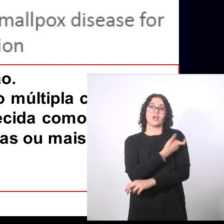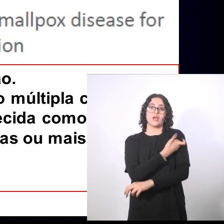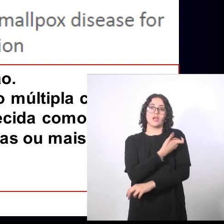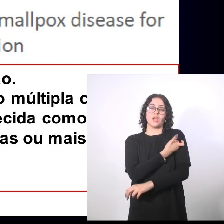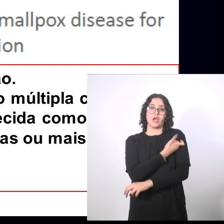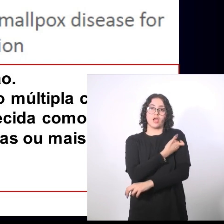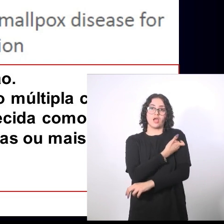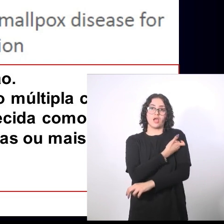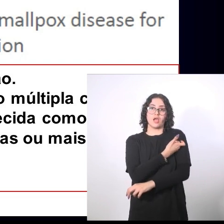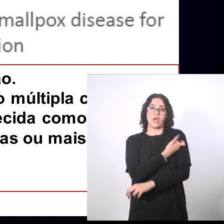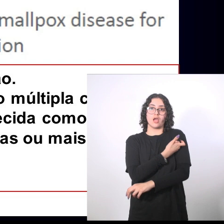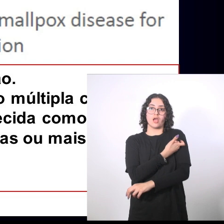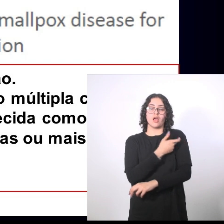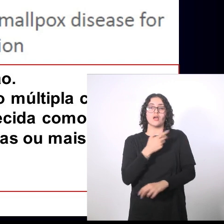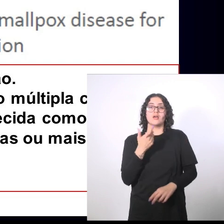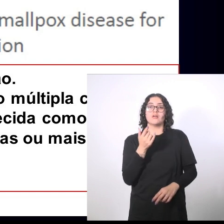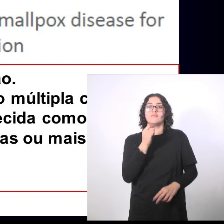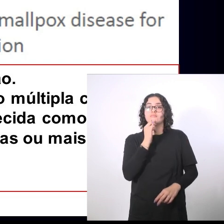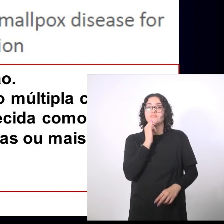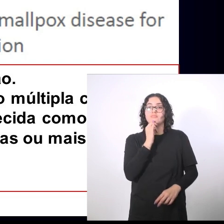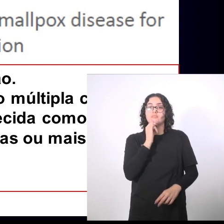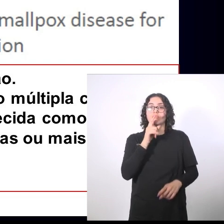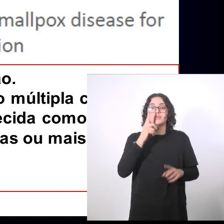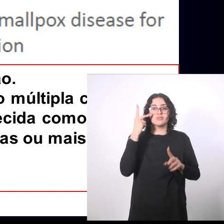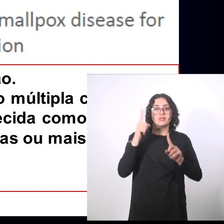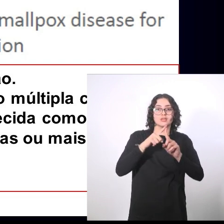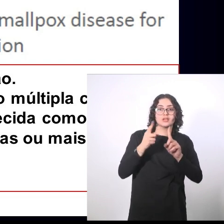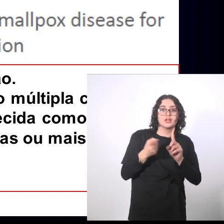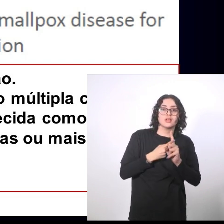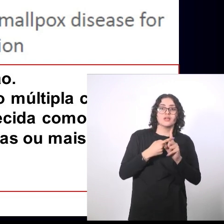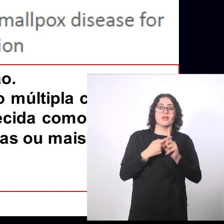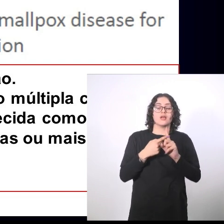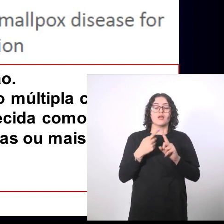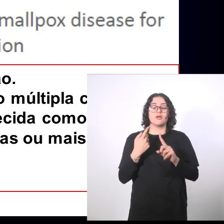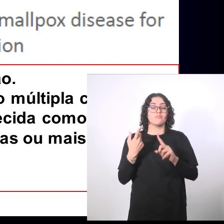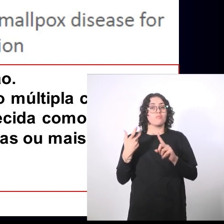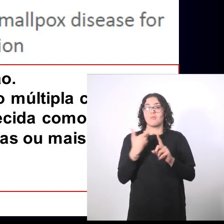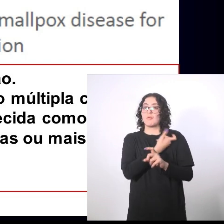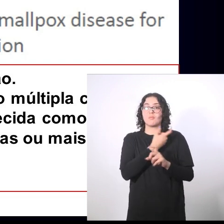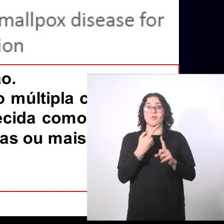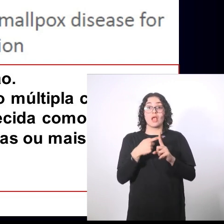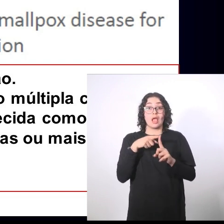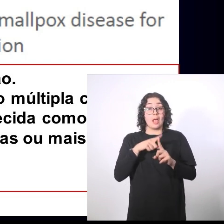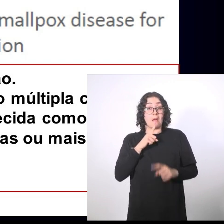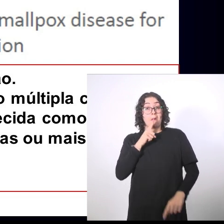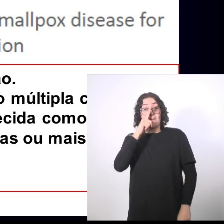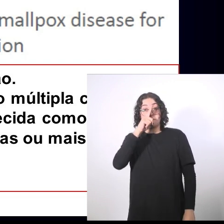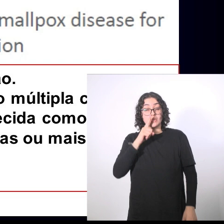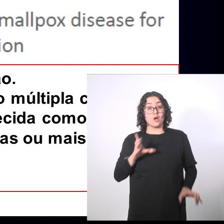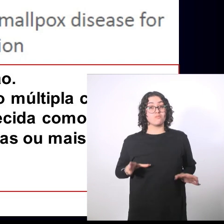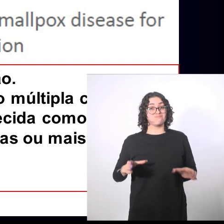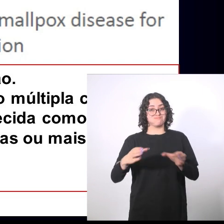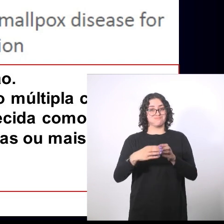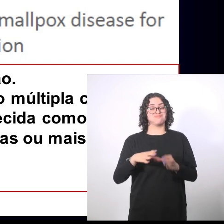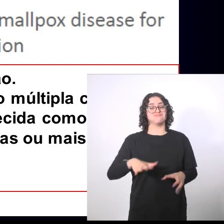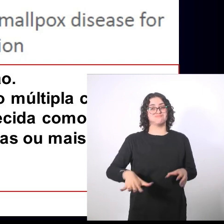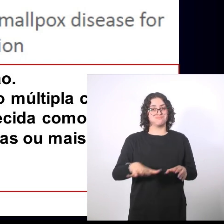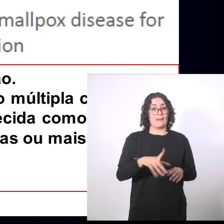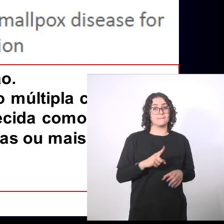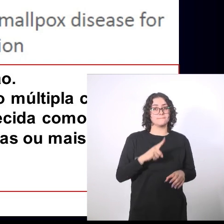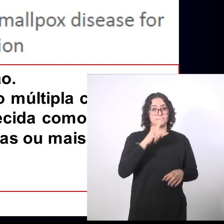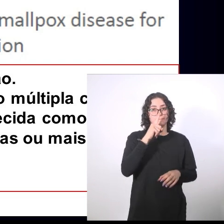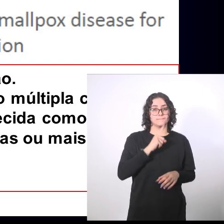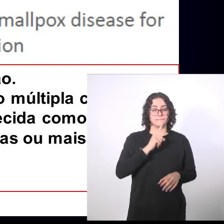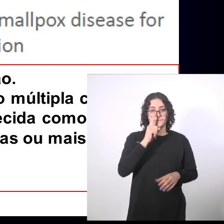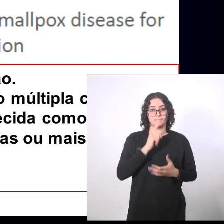em imunossuprimidos, gestantes, pelo risco que a vacina pode apresentar para esses grupos. É o